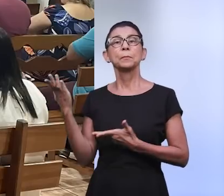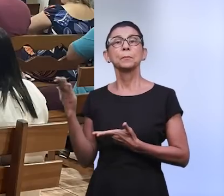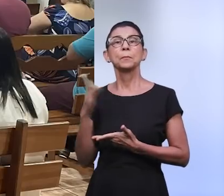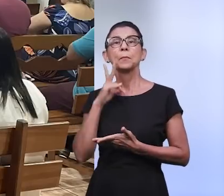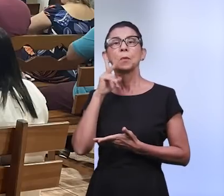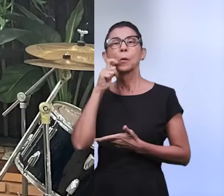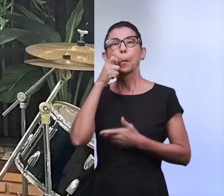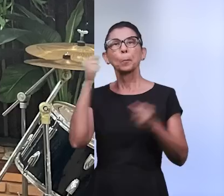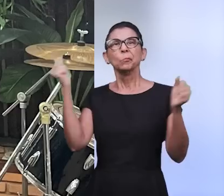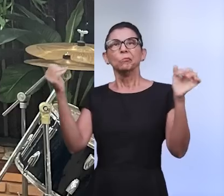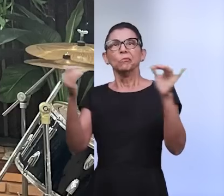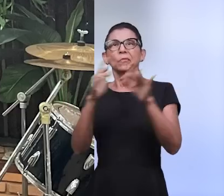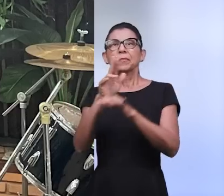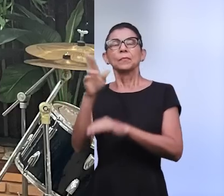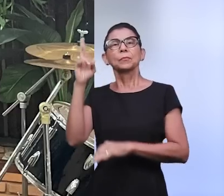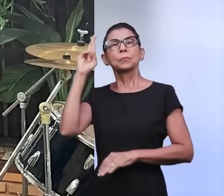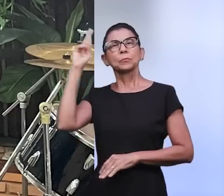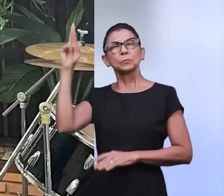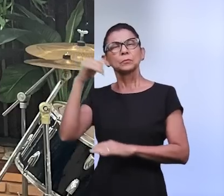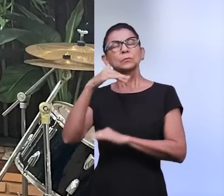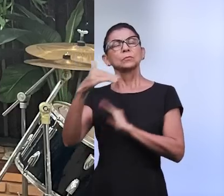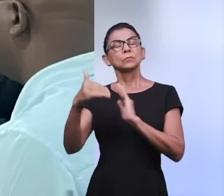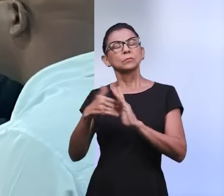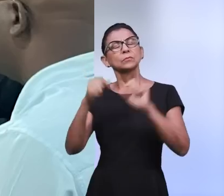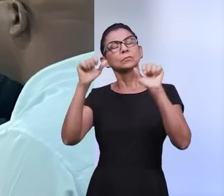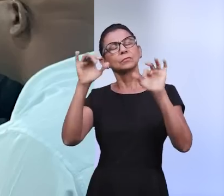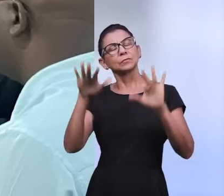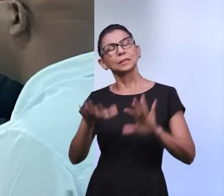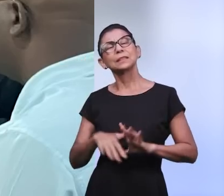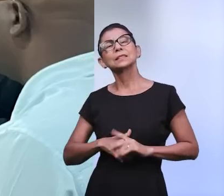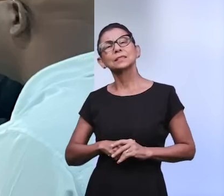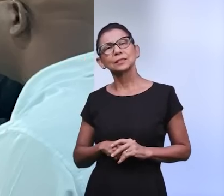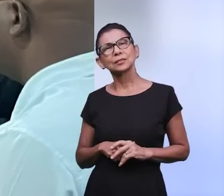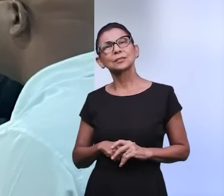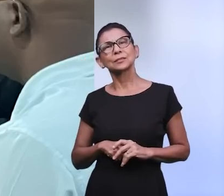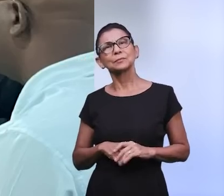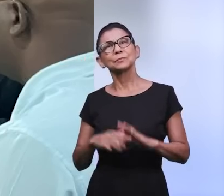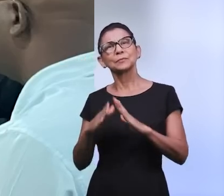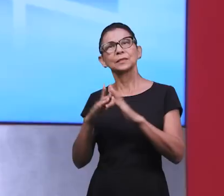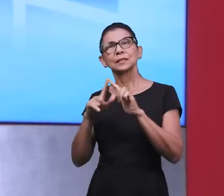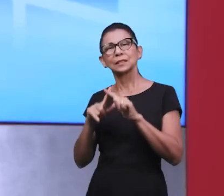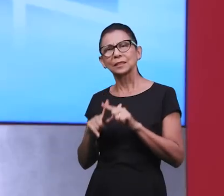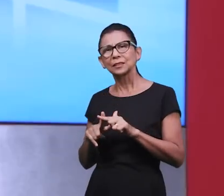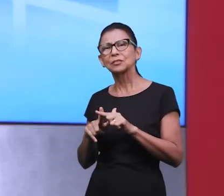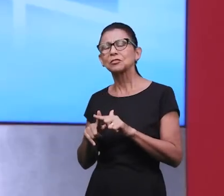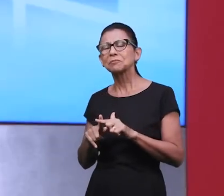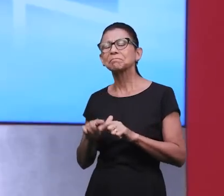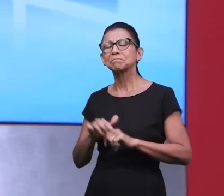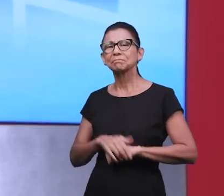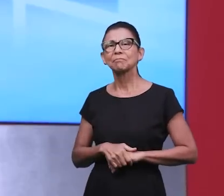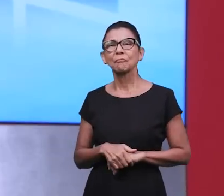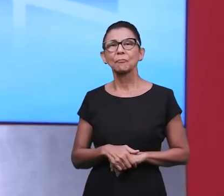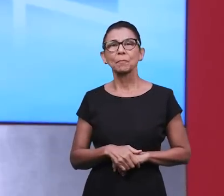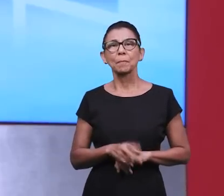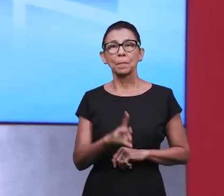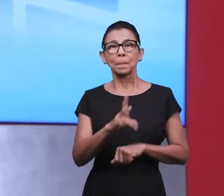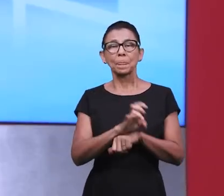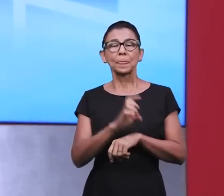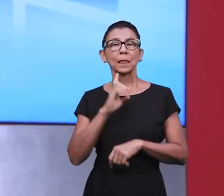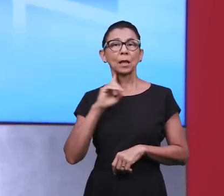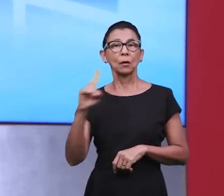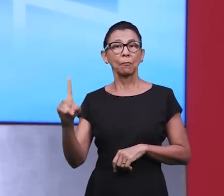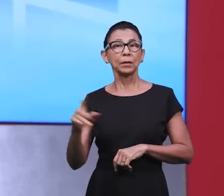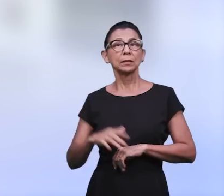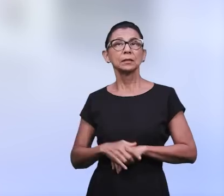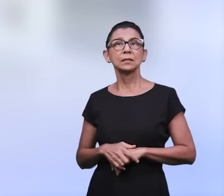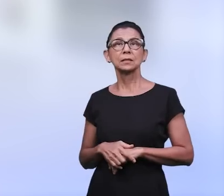de glorificação ao Senhor por todas as grandes bênçãos recebidas pela igreja. Ainda no estado de Minas Gerais, na cidade de São